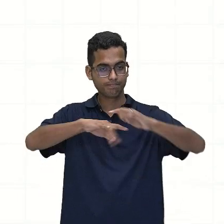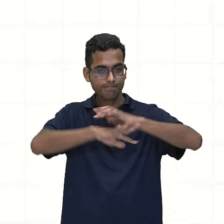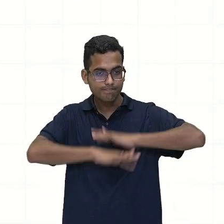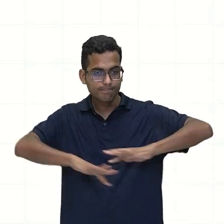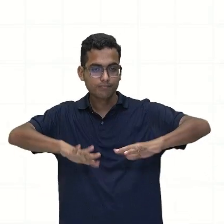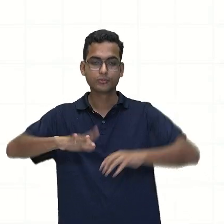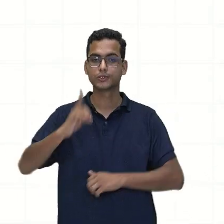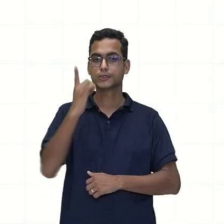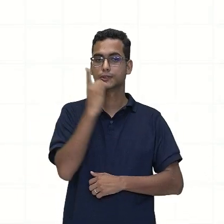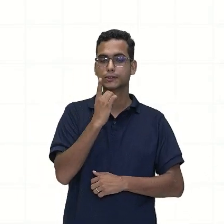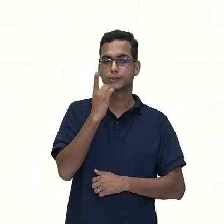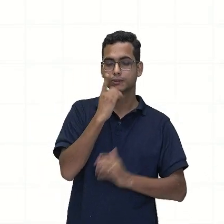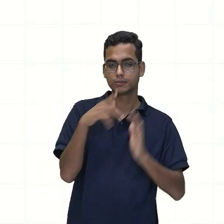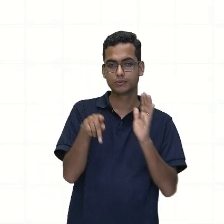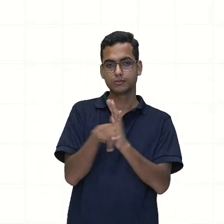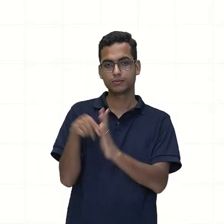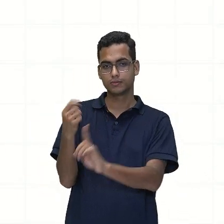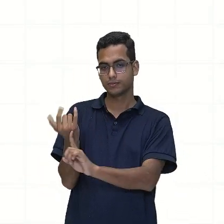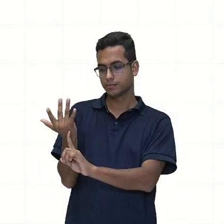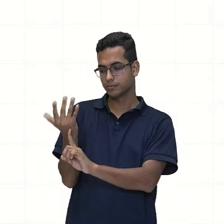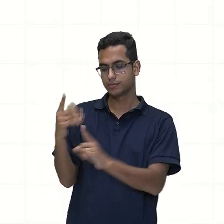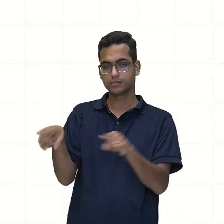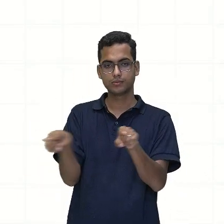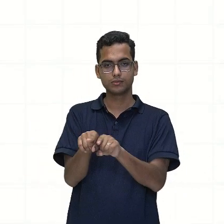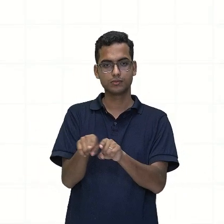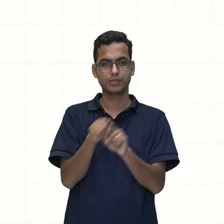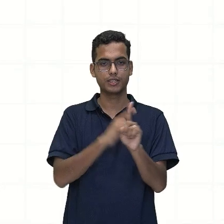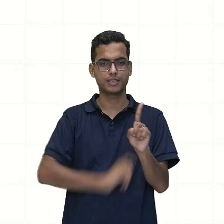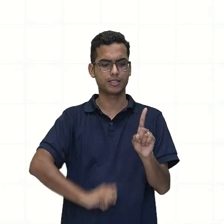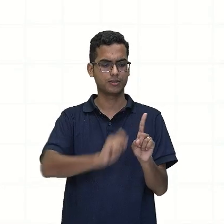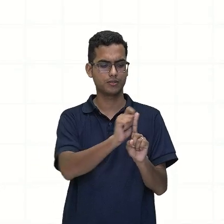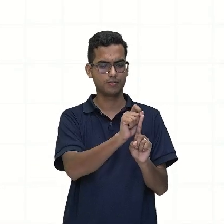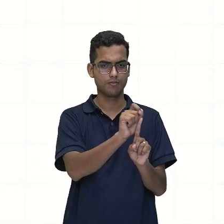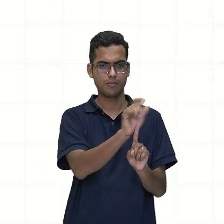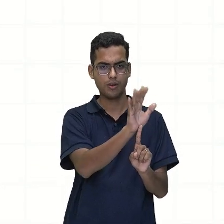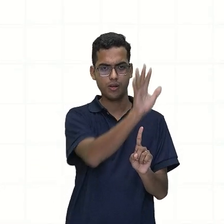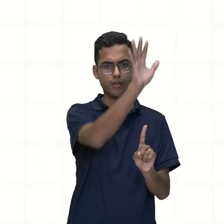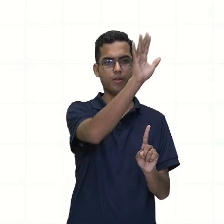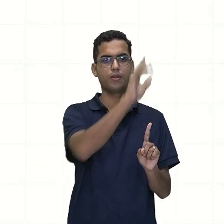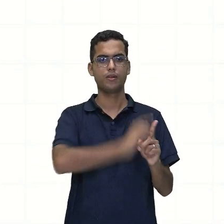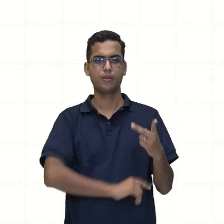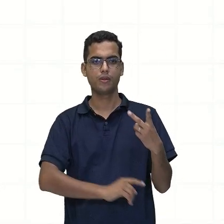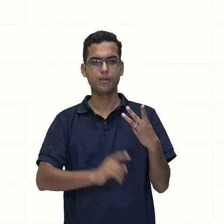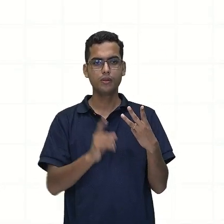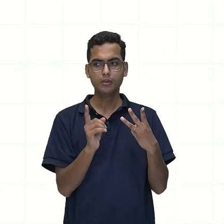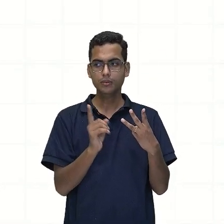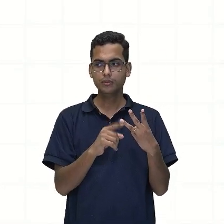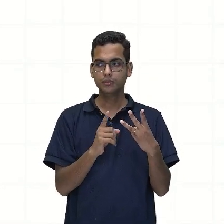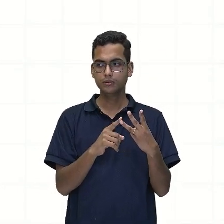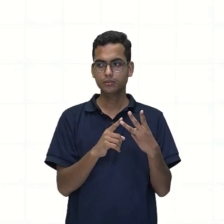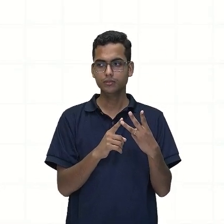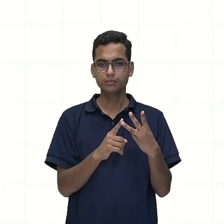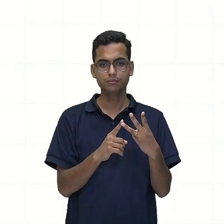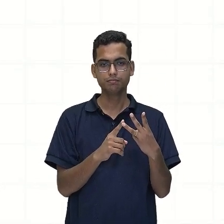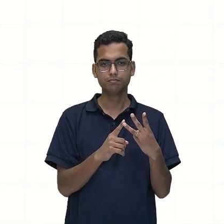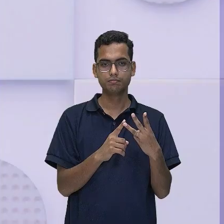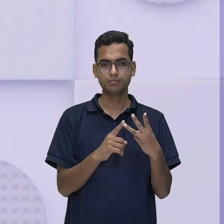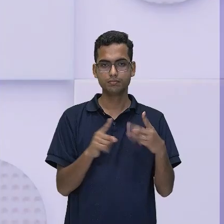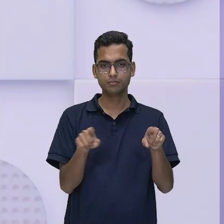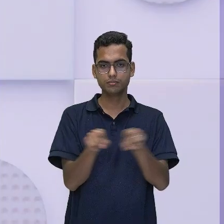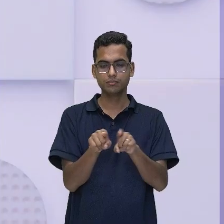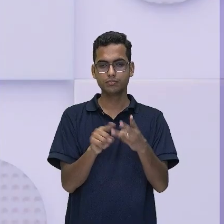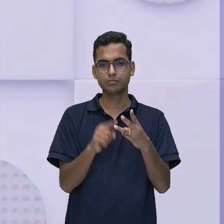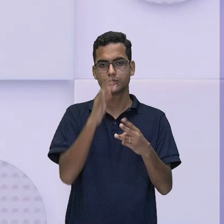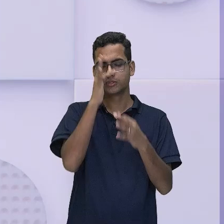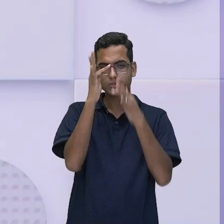incensos, e oferecer flores aos deuses em altares caseiros. Ok? Então, essa é a